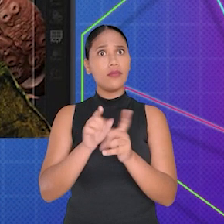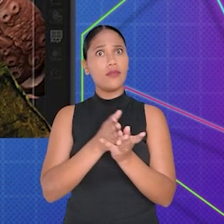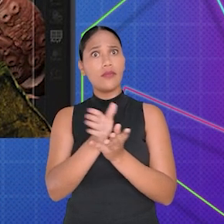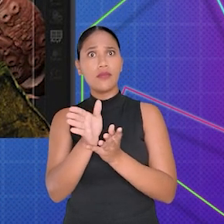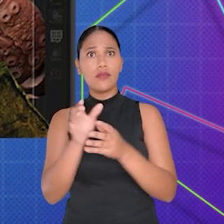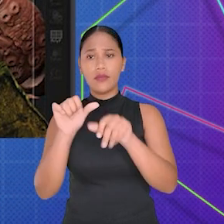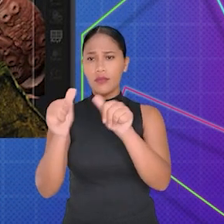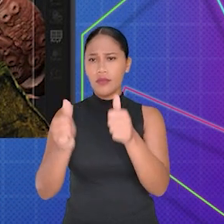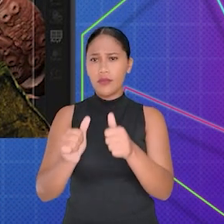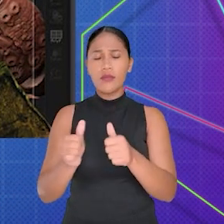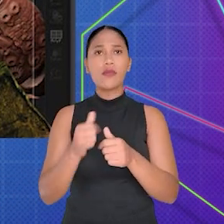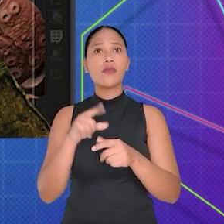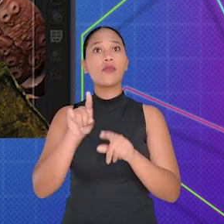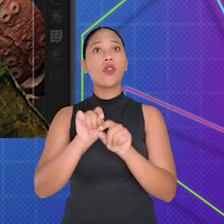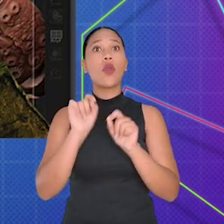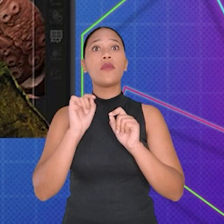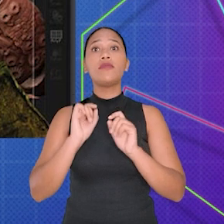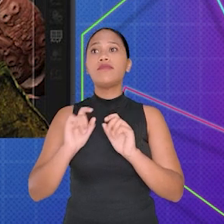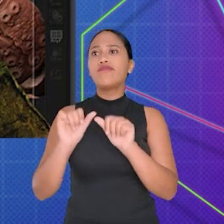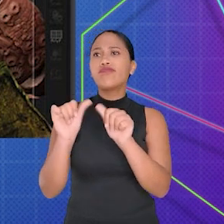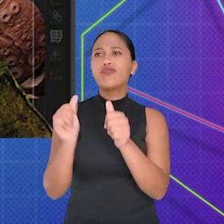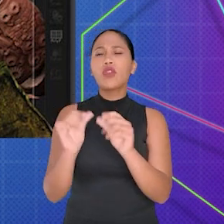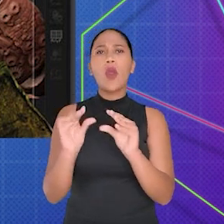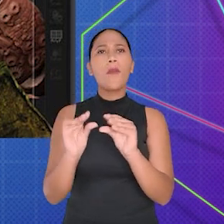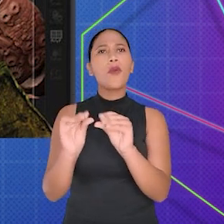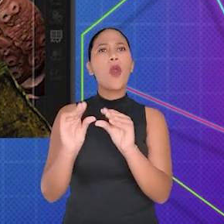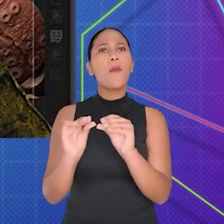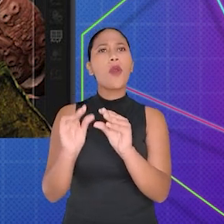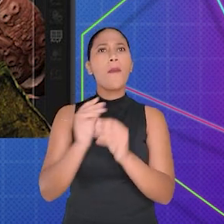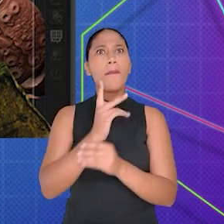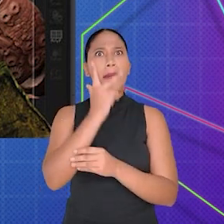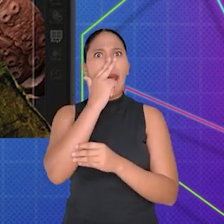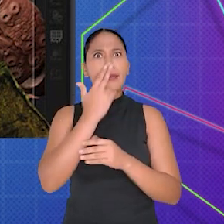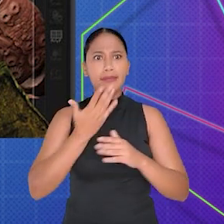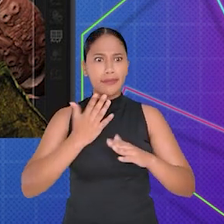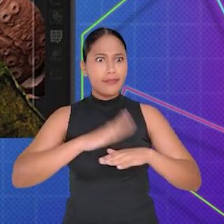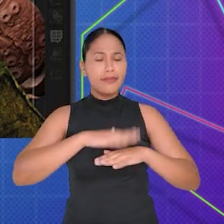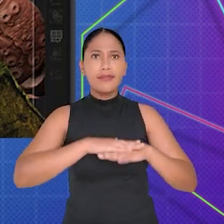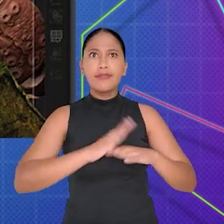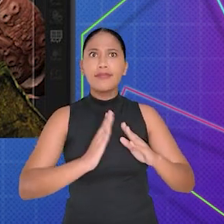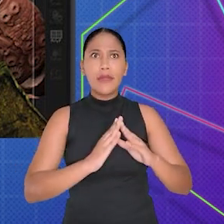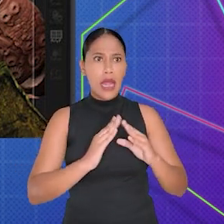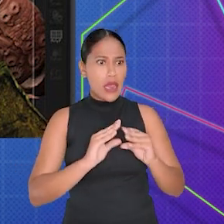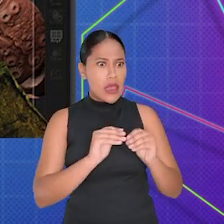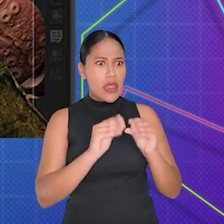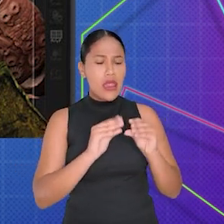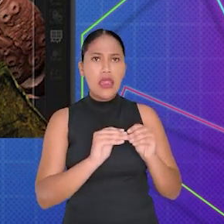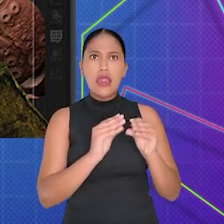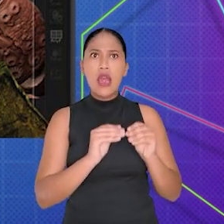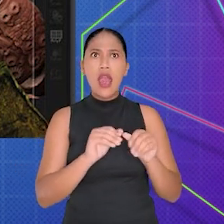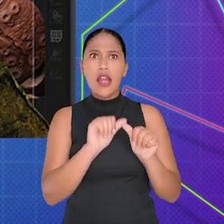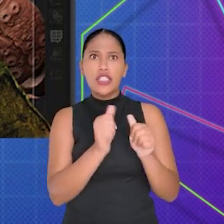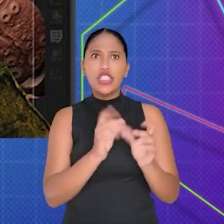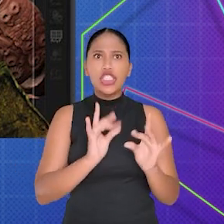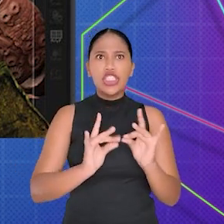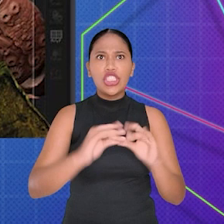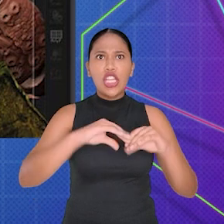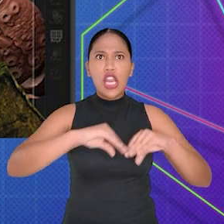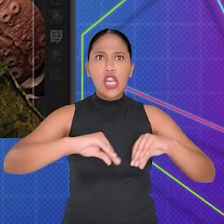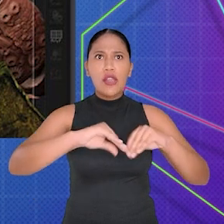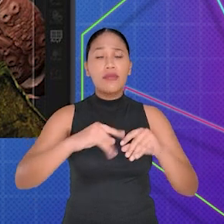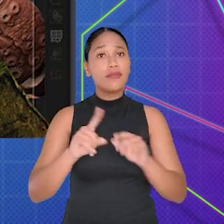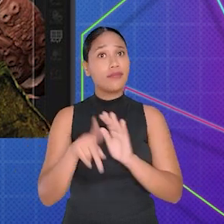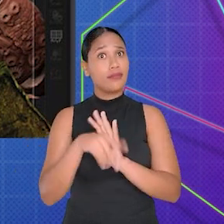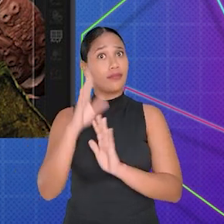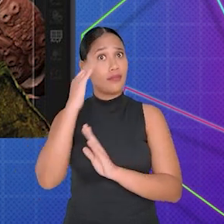em escultura digital, permitindo que o artista modele o objeto como se estivesse esculpindo em argila. É uma opção popular entre artistas que trabalham